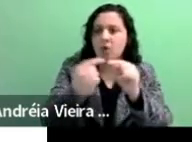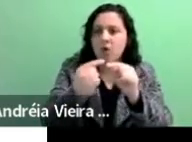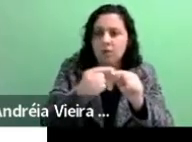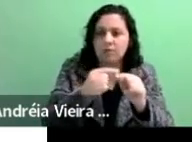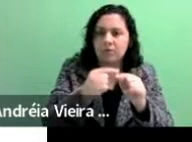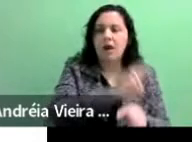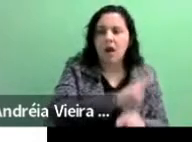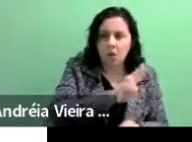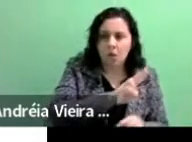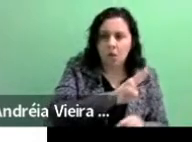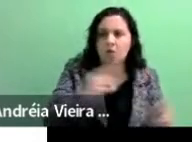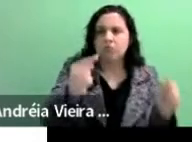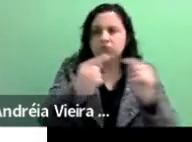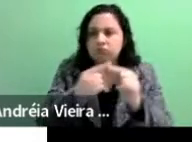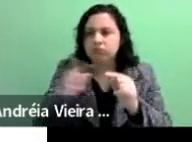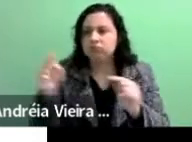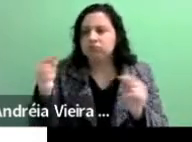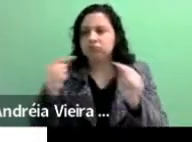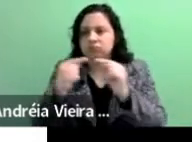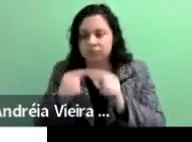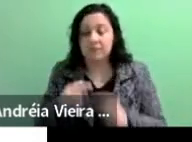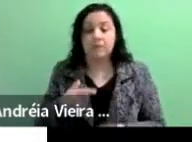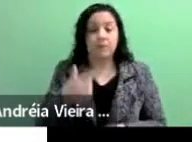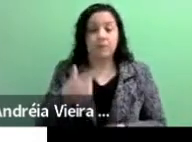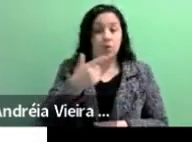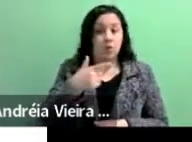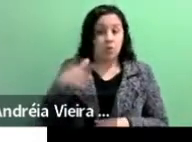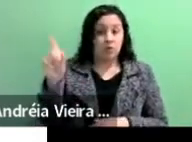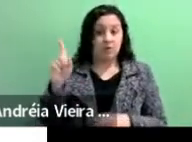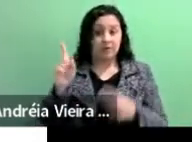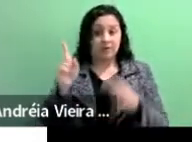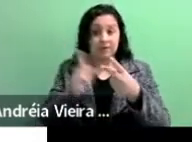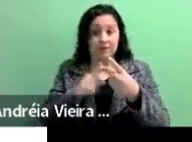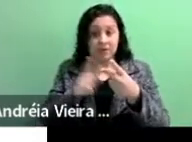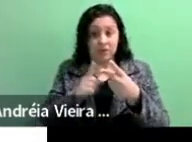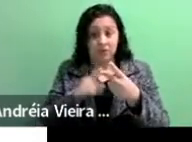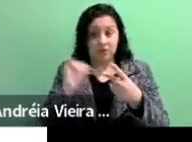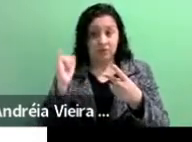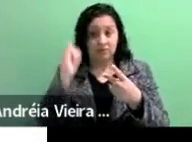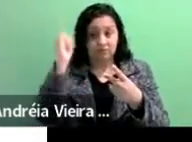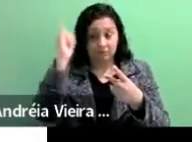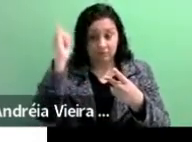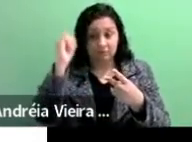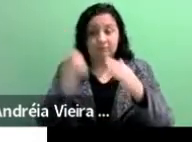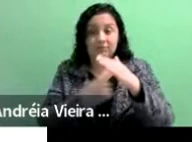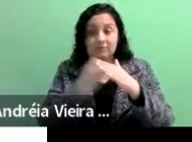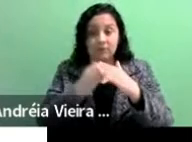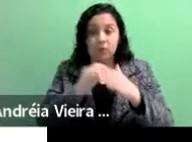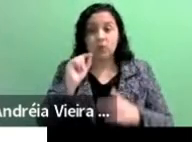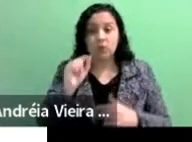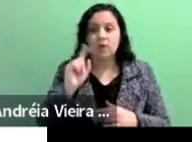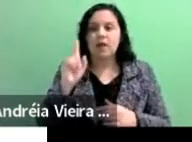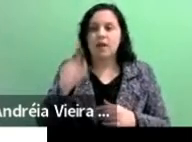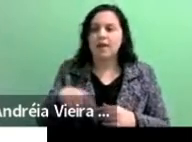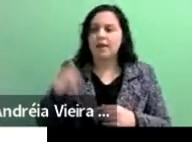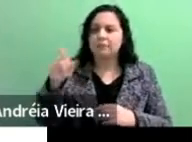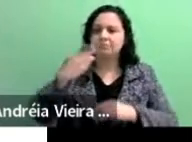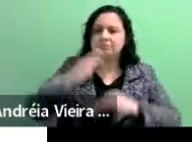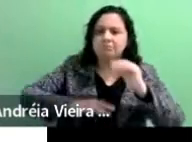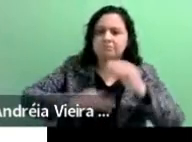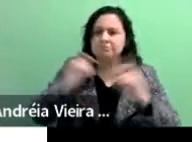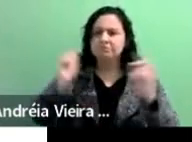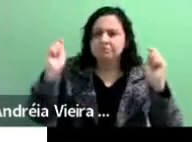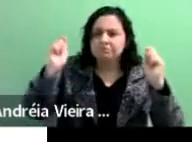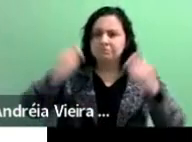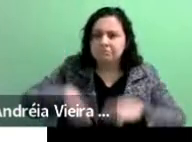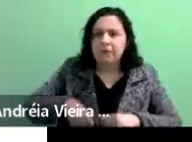tecnológico. A segunda grande linha de ação da Embrapi, então, é o de fortalecimento de competências e projetos